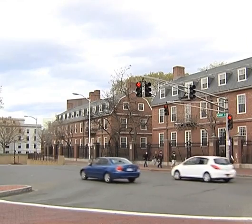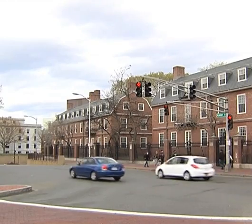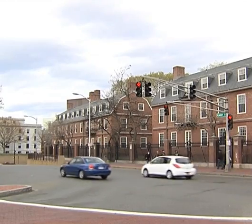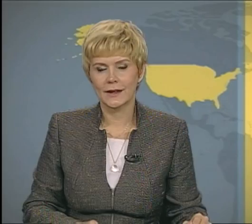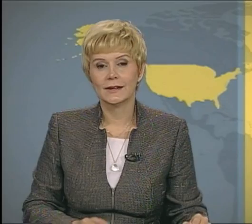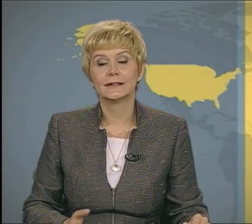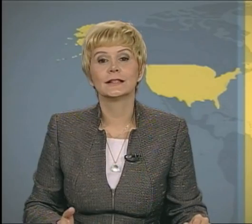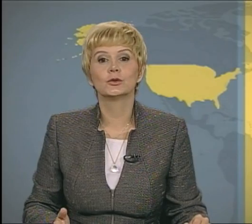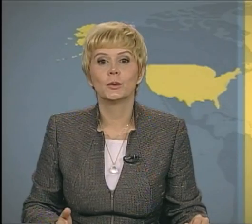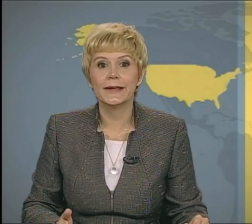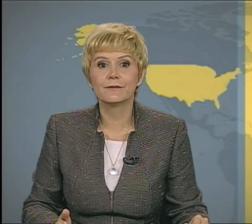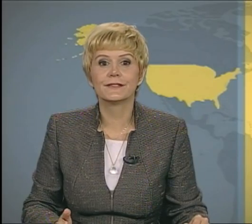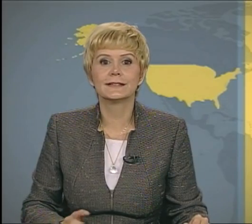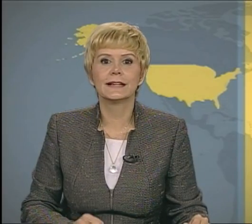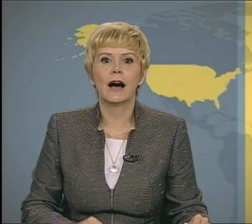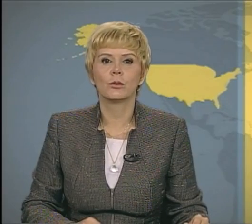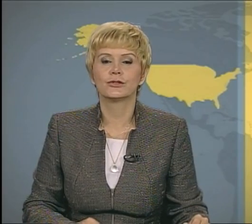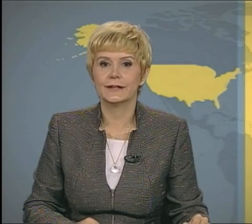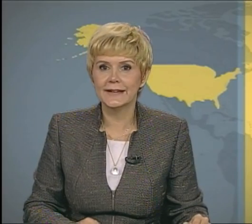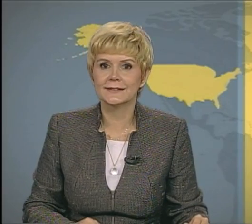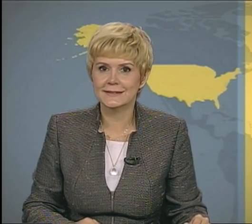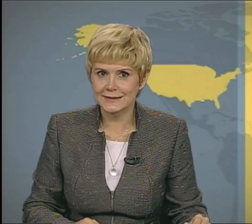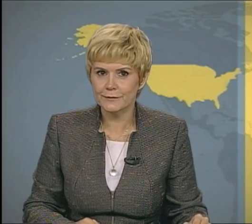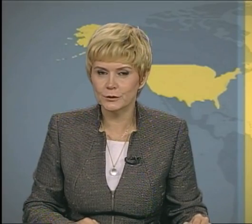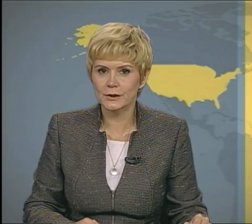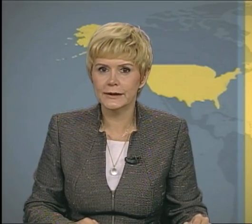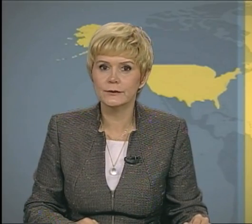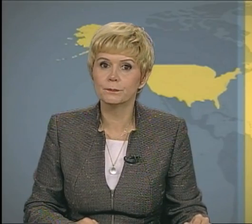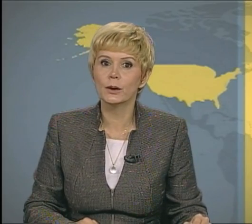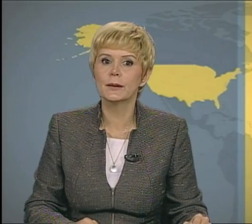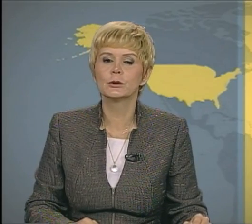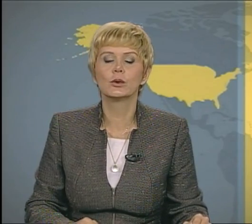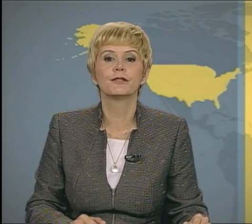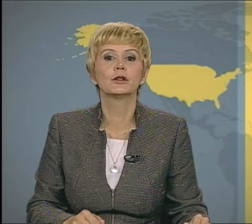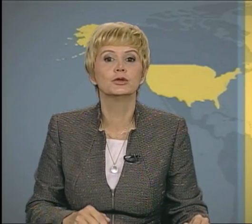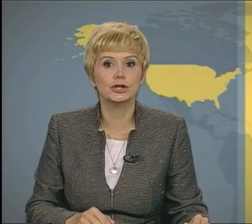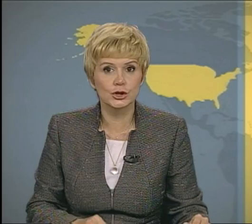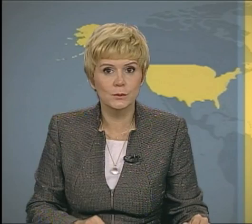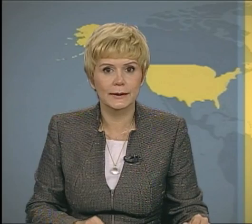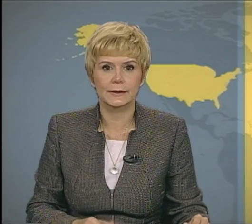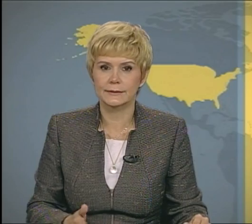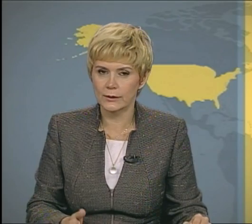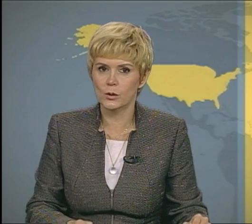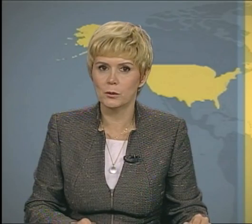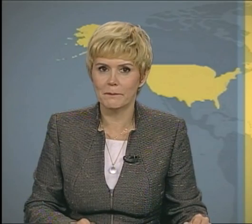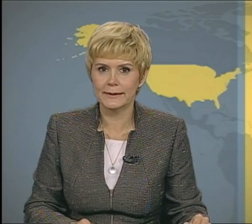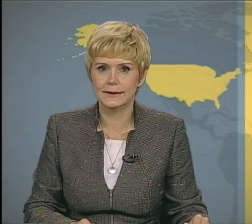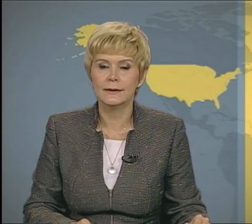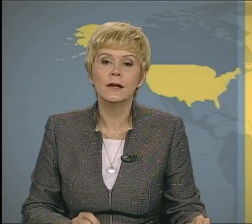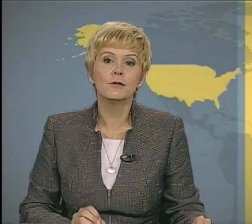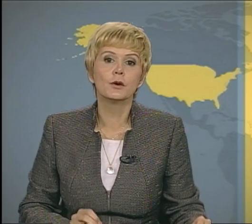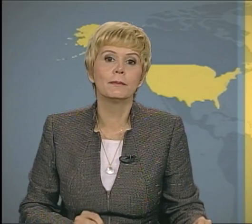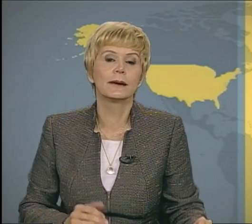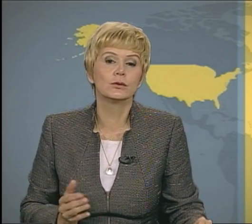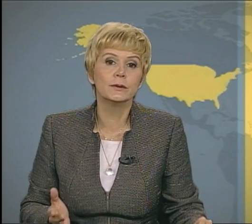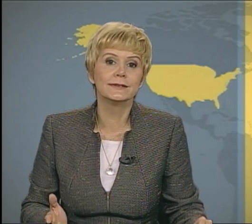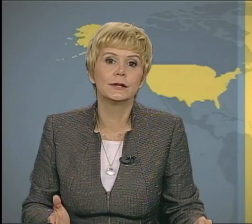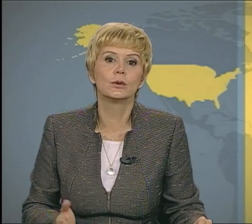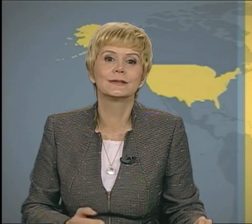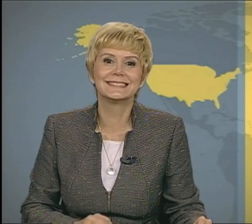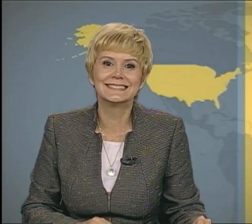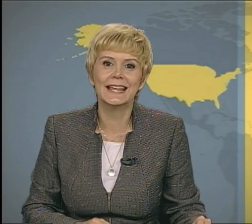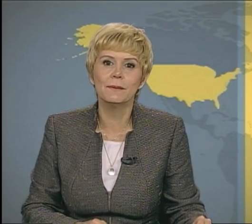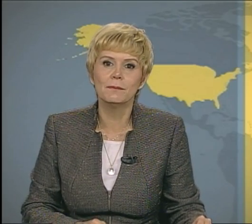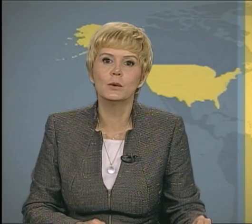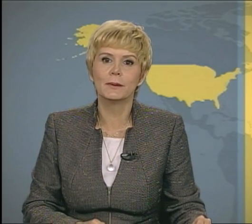conhecimento. Dando ênfase ao Ciências Sem Fronteiras, programa do governo Dilma, que tem como meta formar no